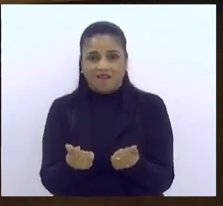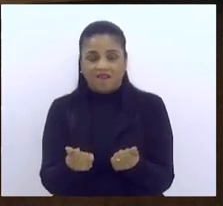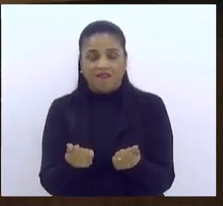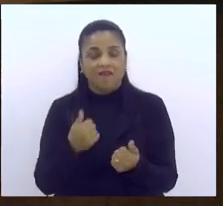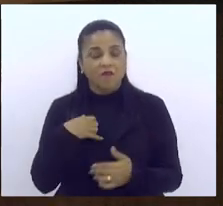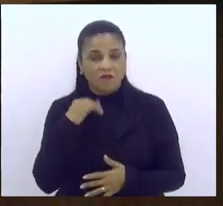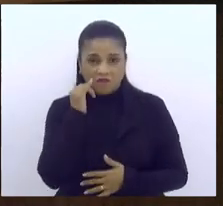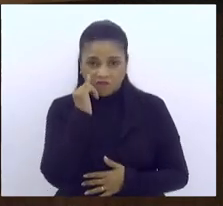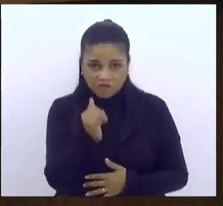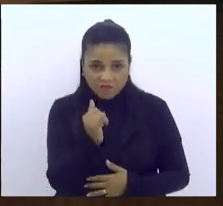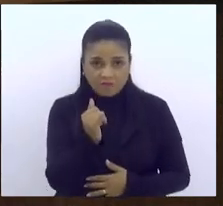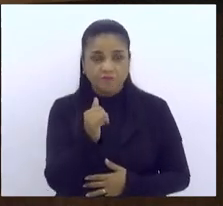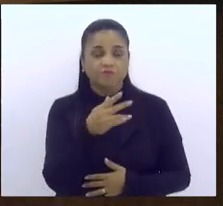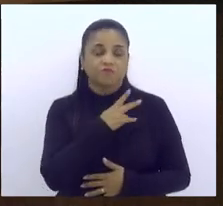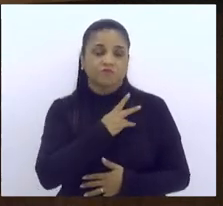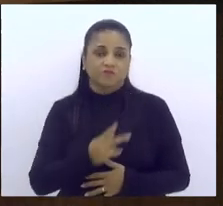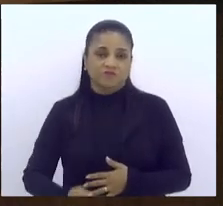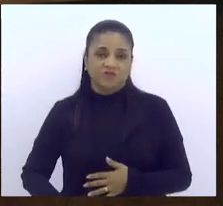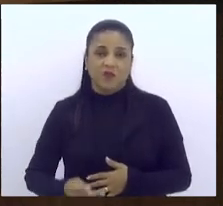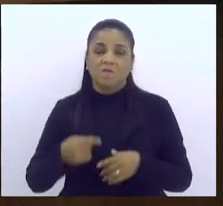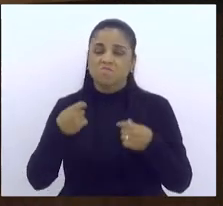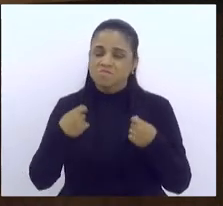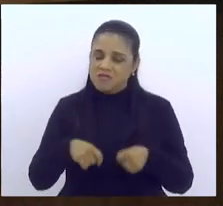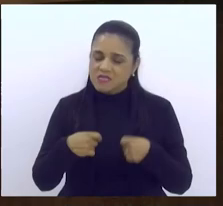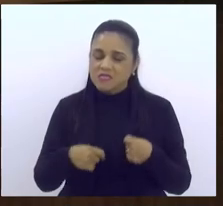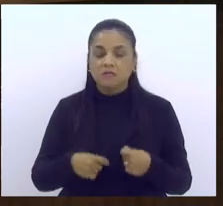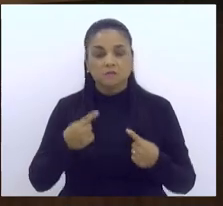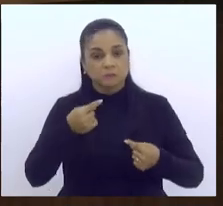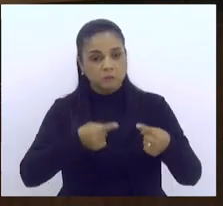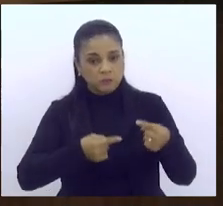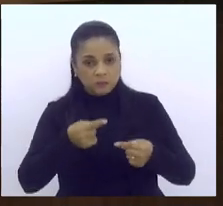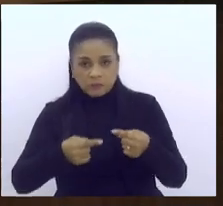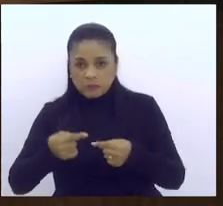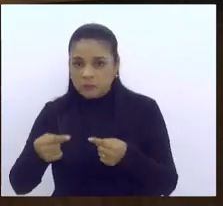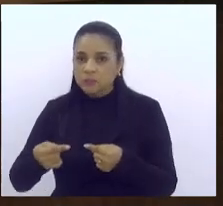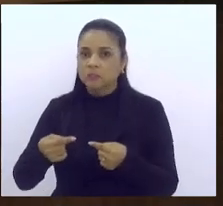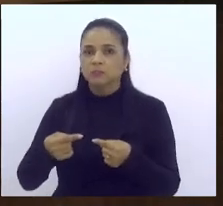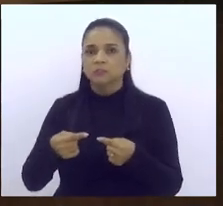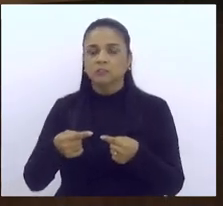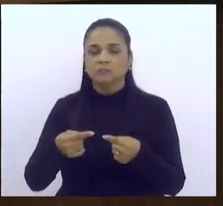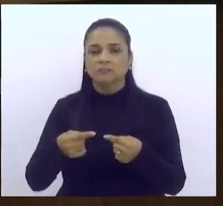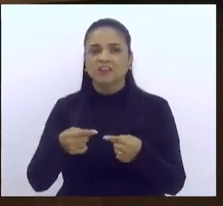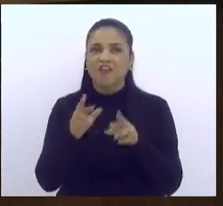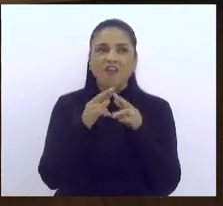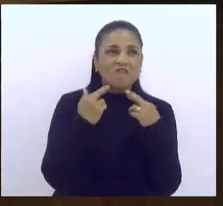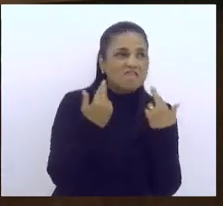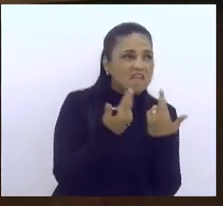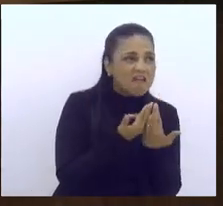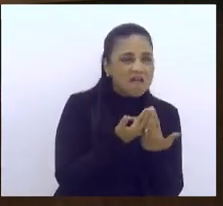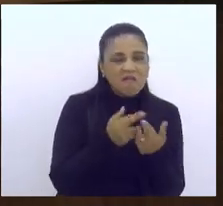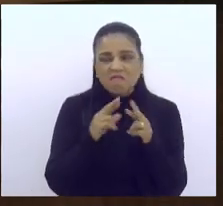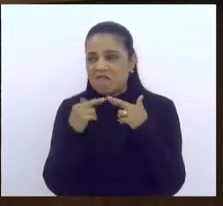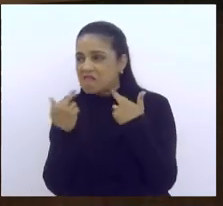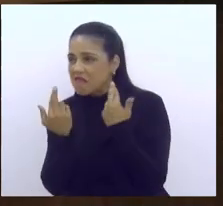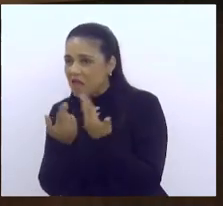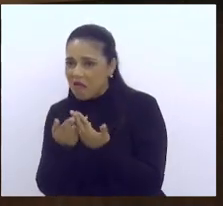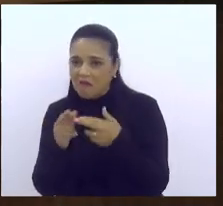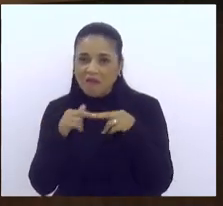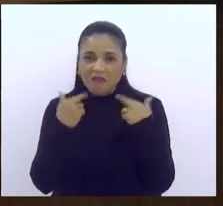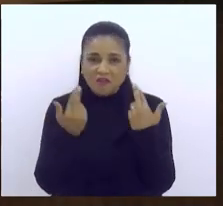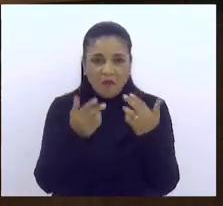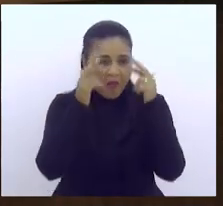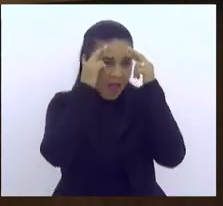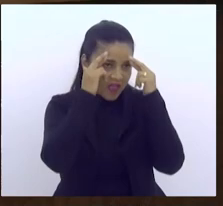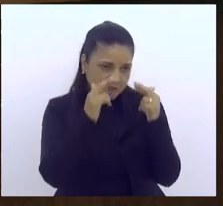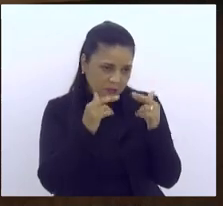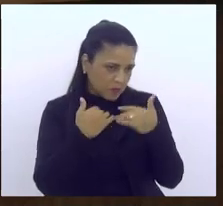que nós temos que colocar o dedo na ferida e parar de negócio de reuniãozinha, com todo respeito a quem quer fazer